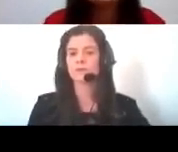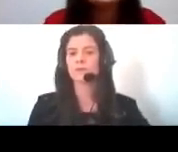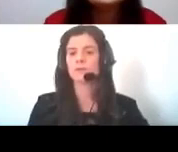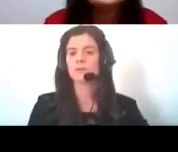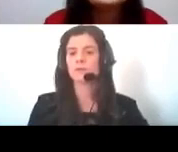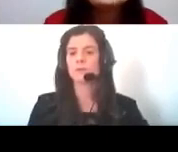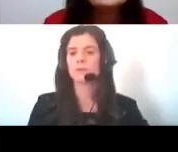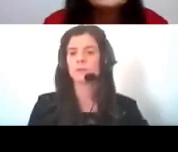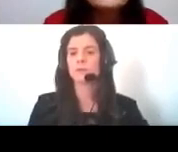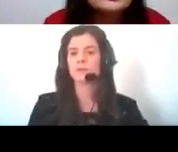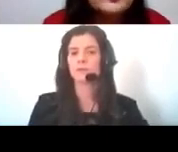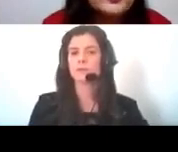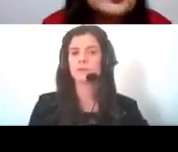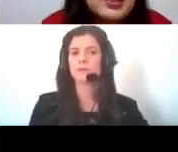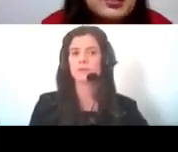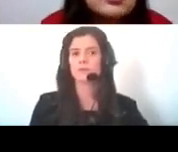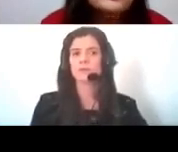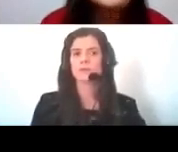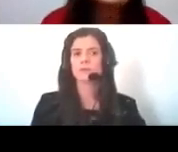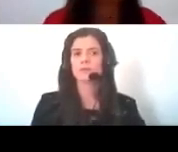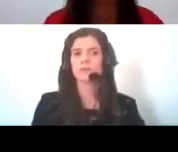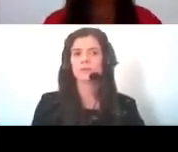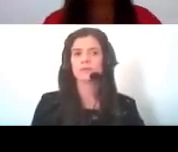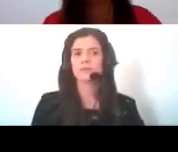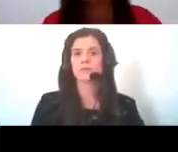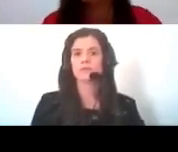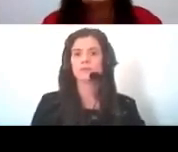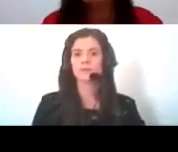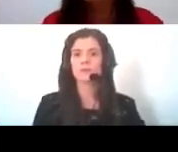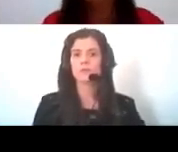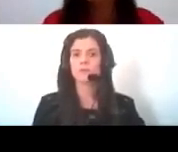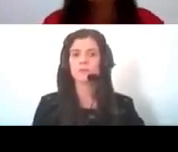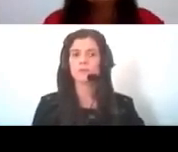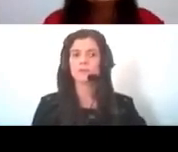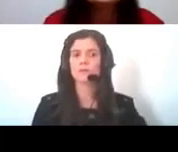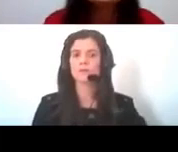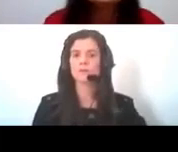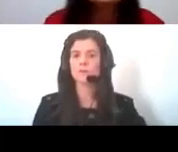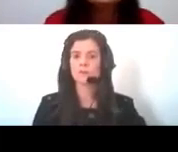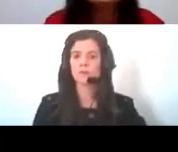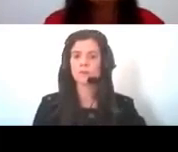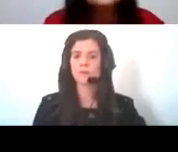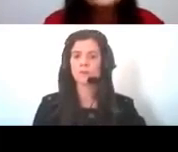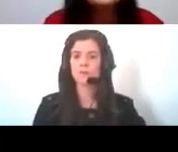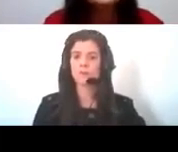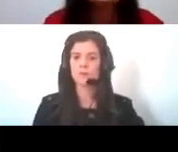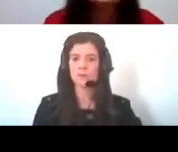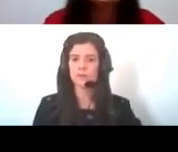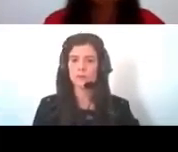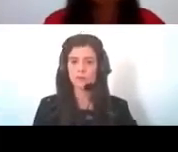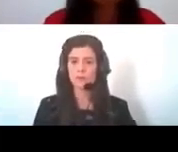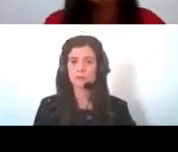que aproximadamente 53% da população atendida pela EGP possui o ensino